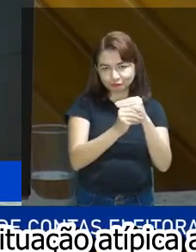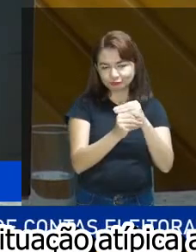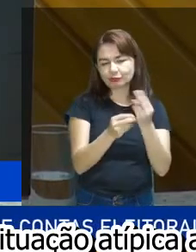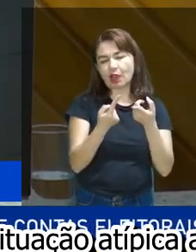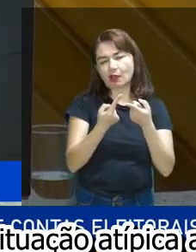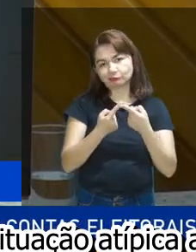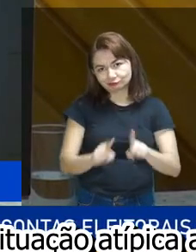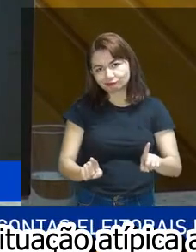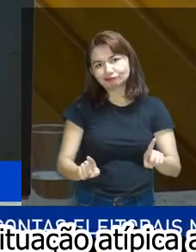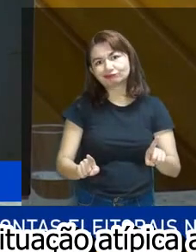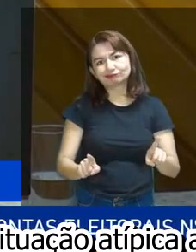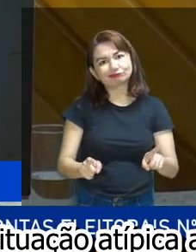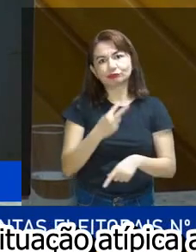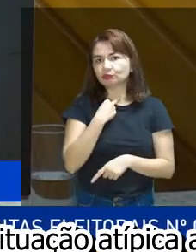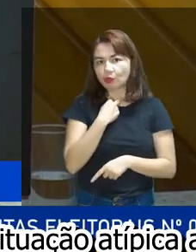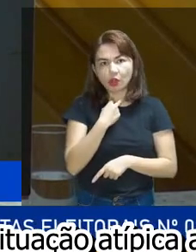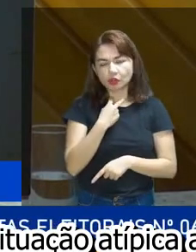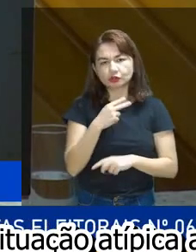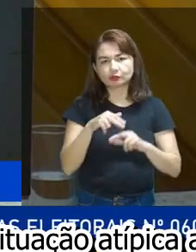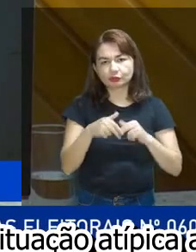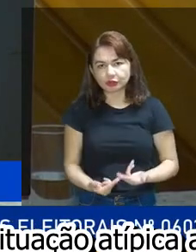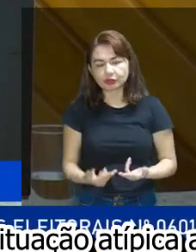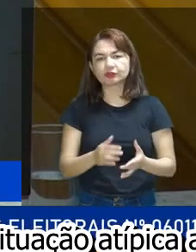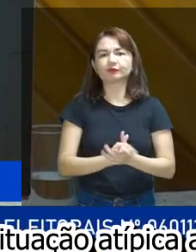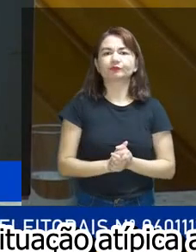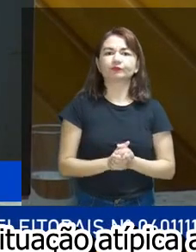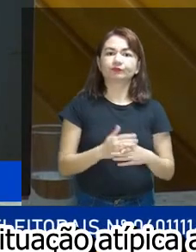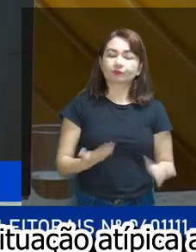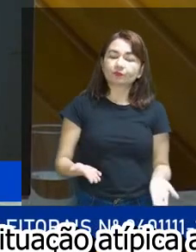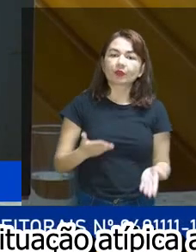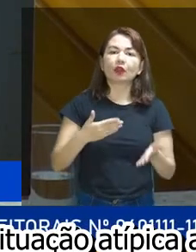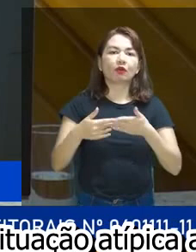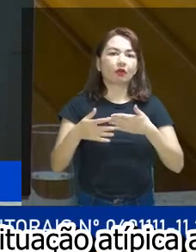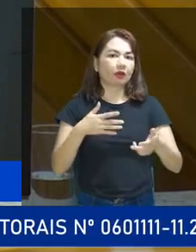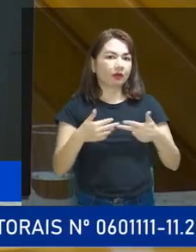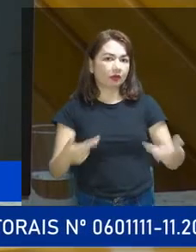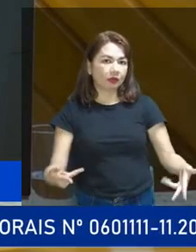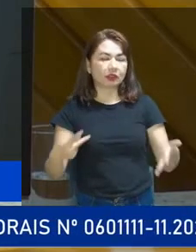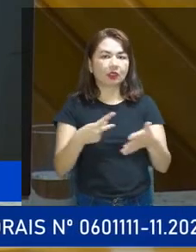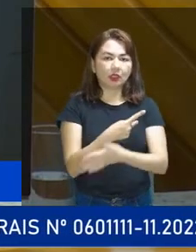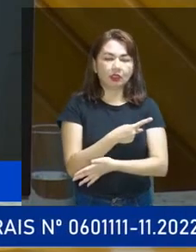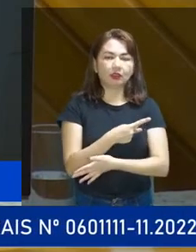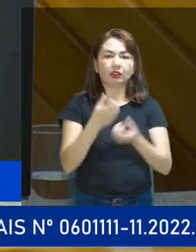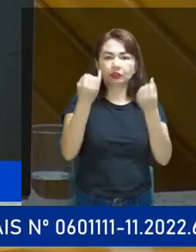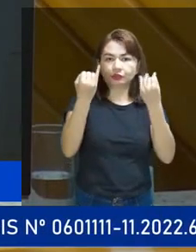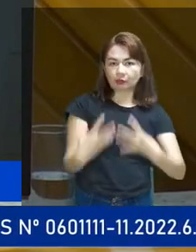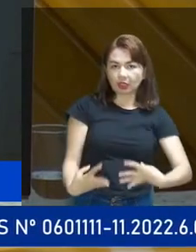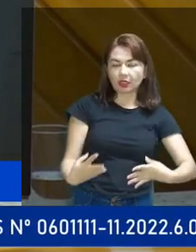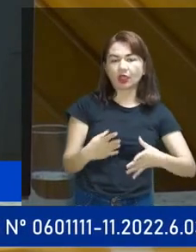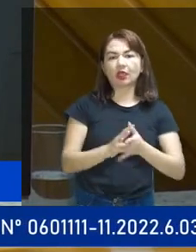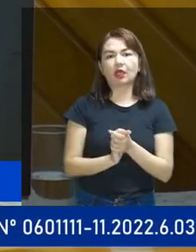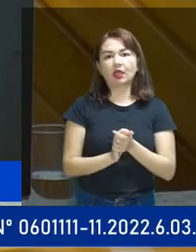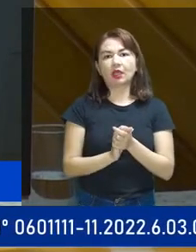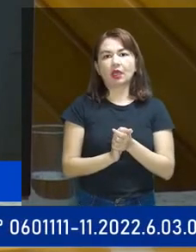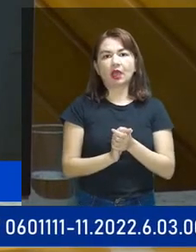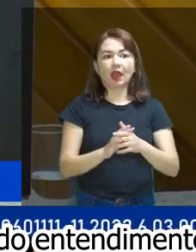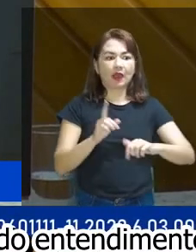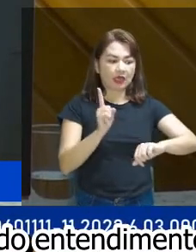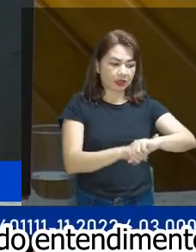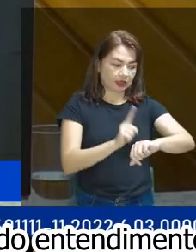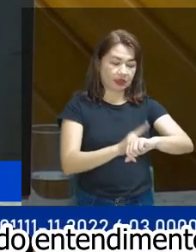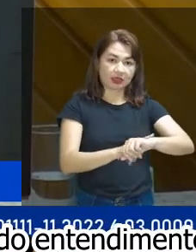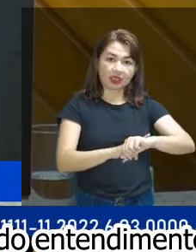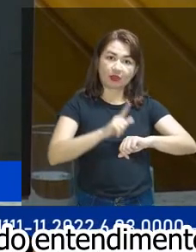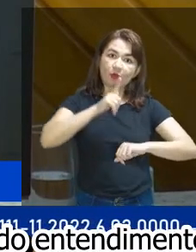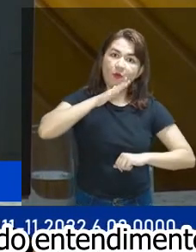na espécie inexiste qualquer situação atípica apta a justificar a manifestação a destempo.